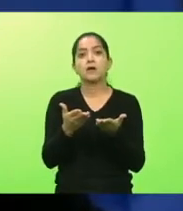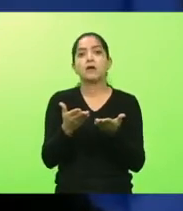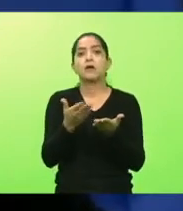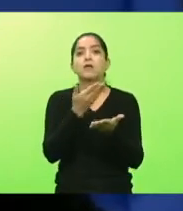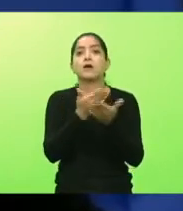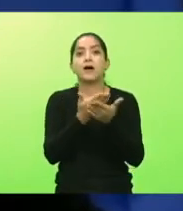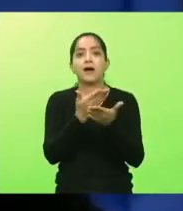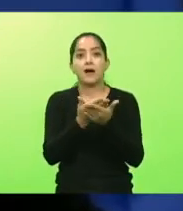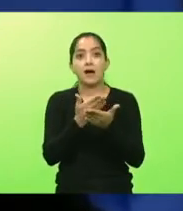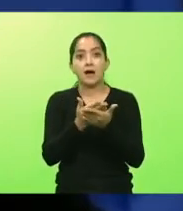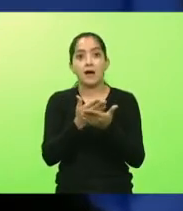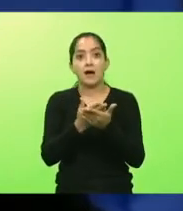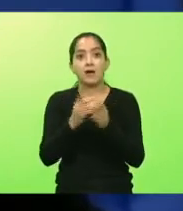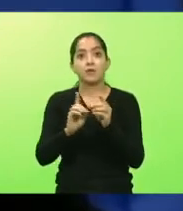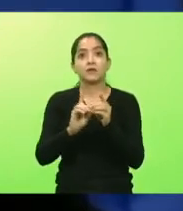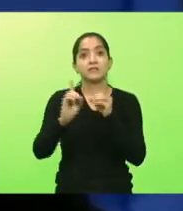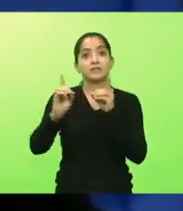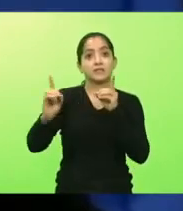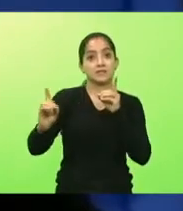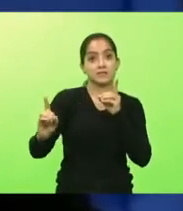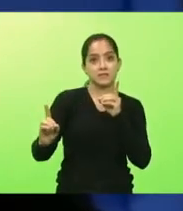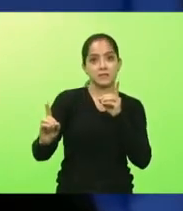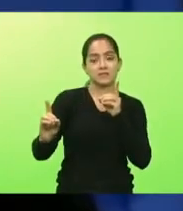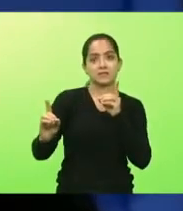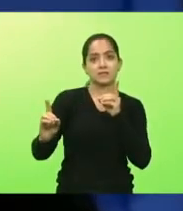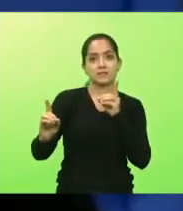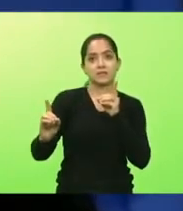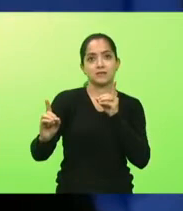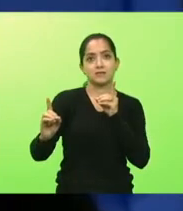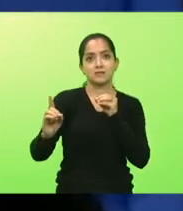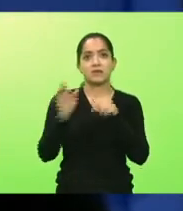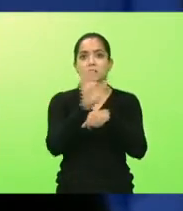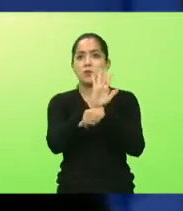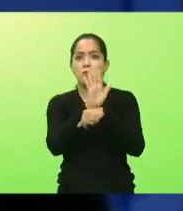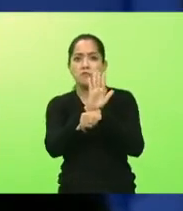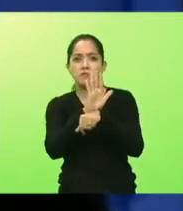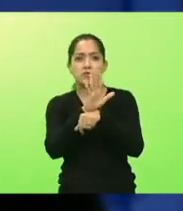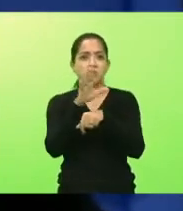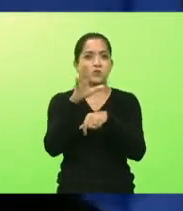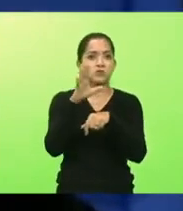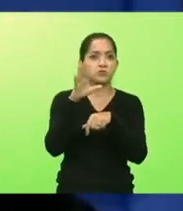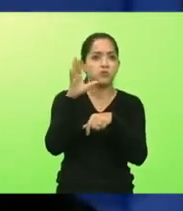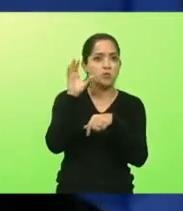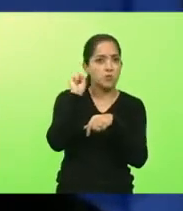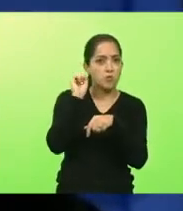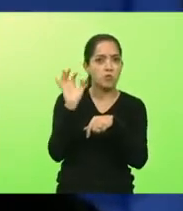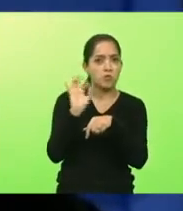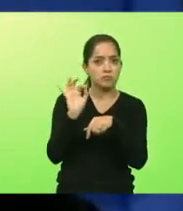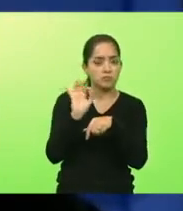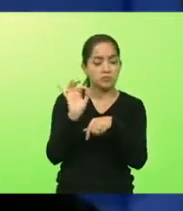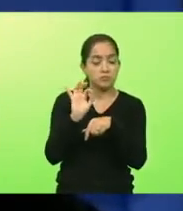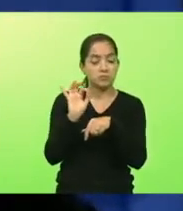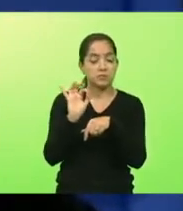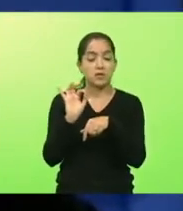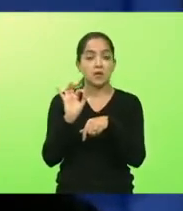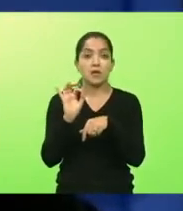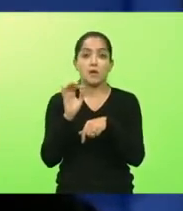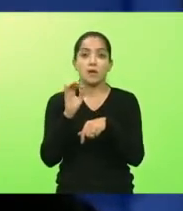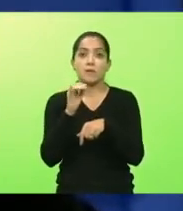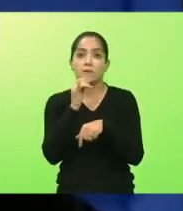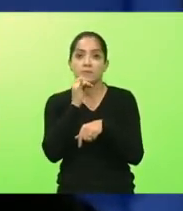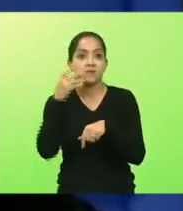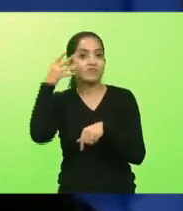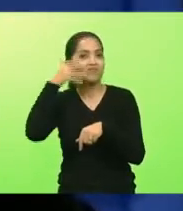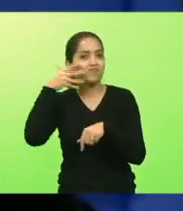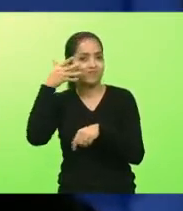que estão offline. Então, não está lá o vídeo, não está o áudio. Por exemplo, eu fui ministrar uma palestra sobre